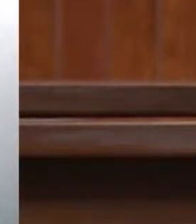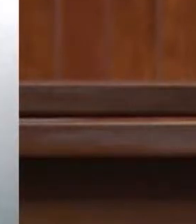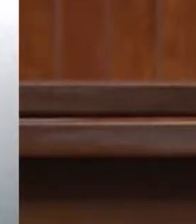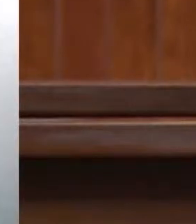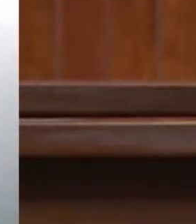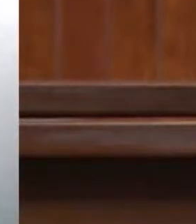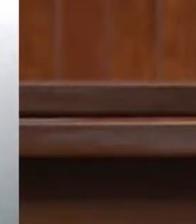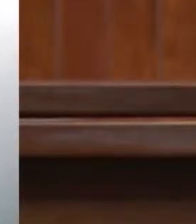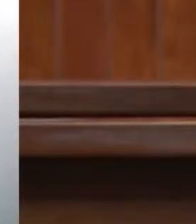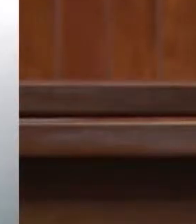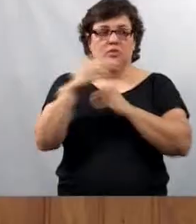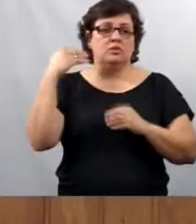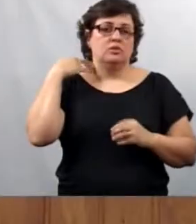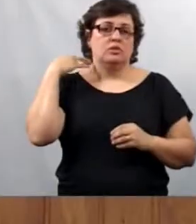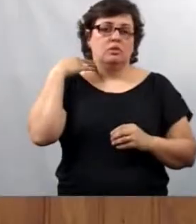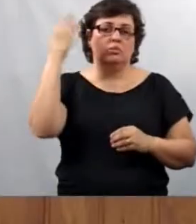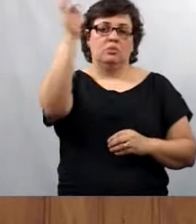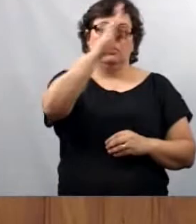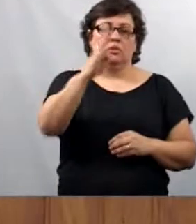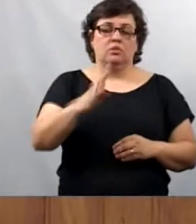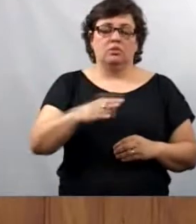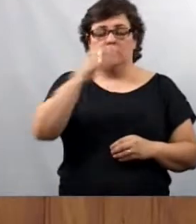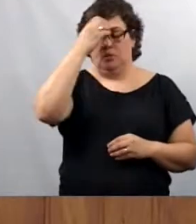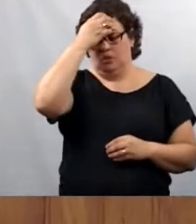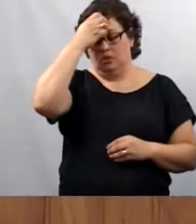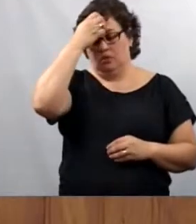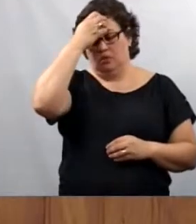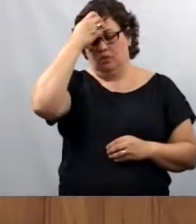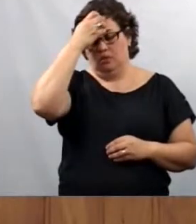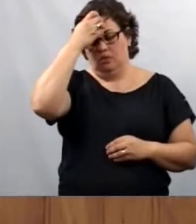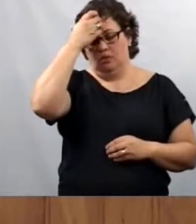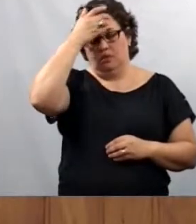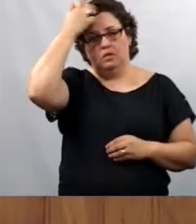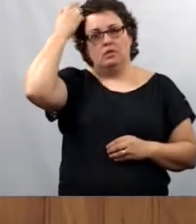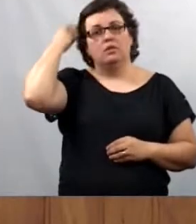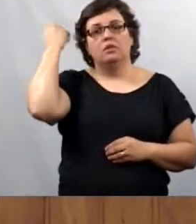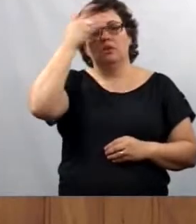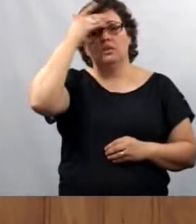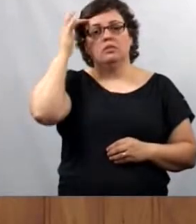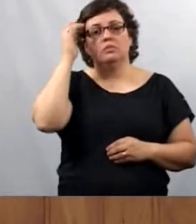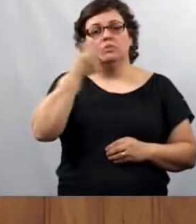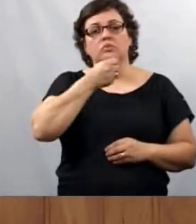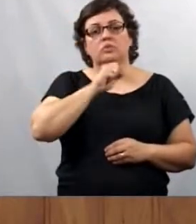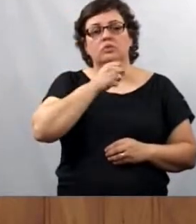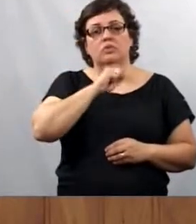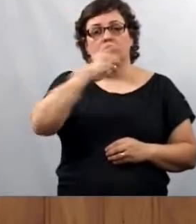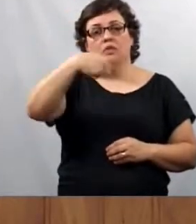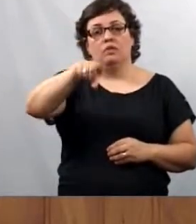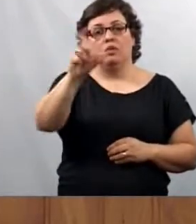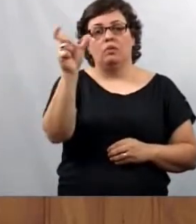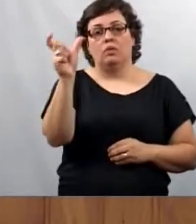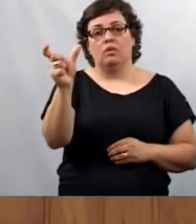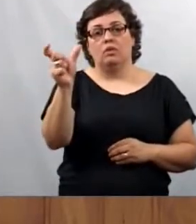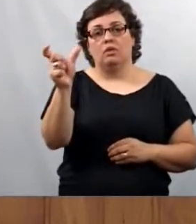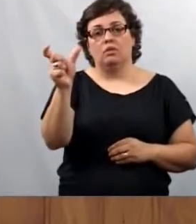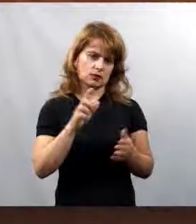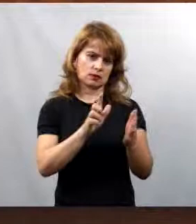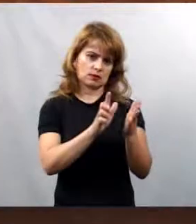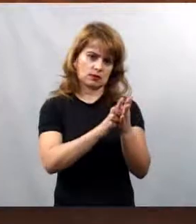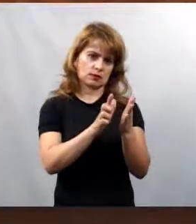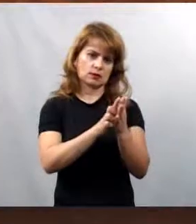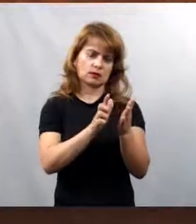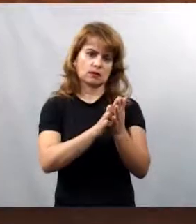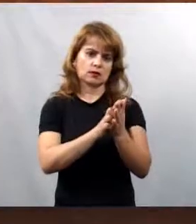boates e casas de diversões a instalar sistema de monitoramento com câmeras de vídeo nas áreas internas e externas